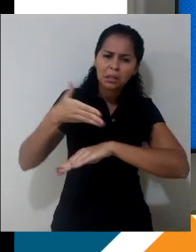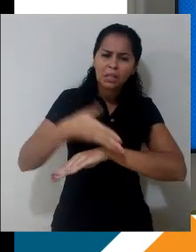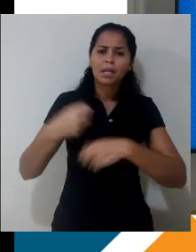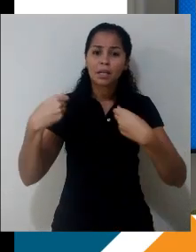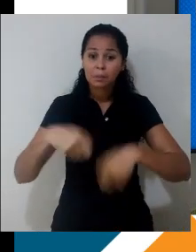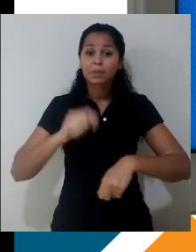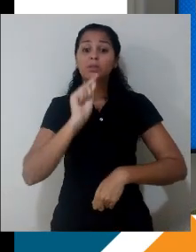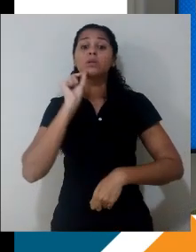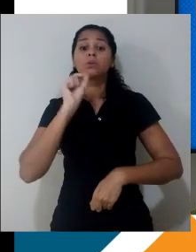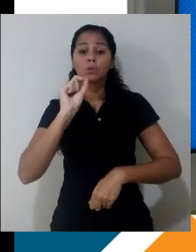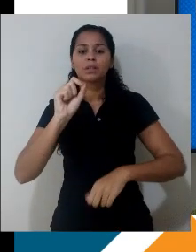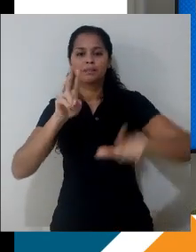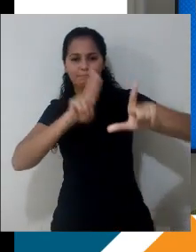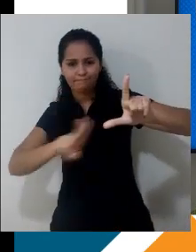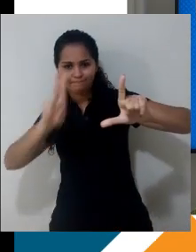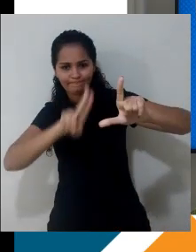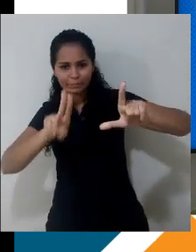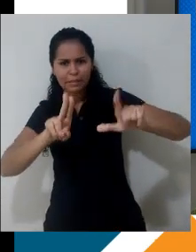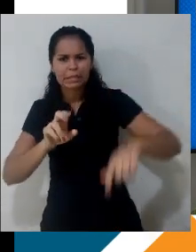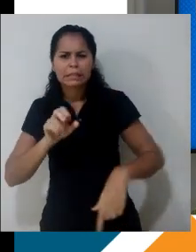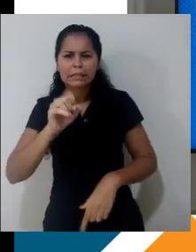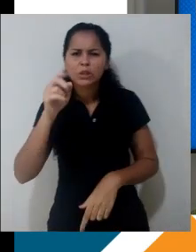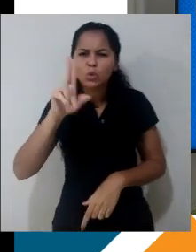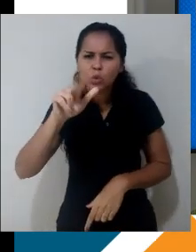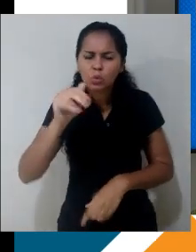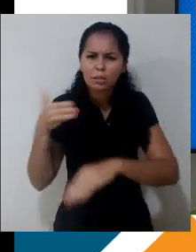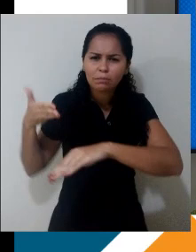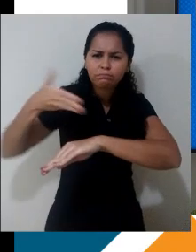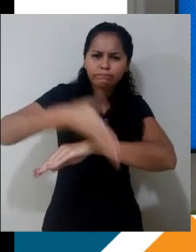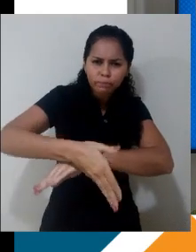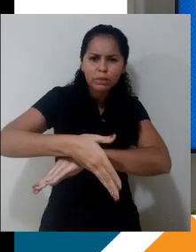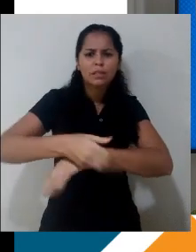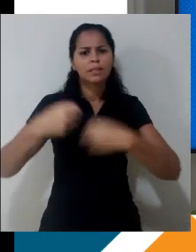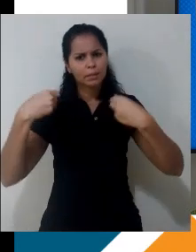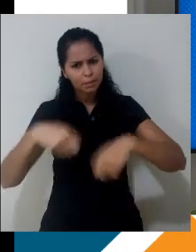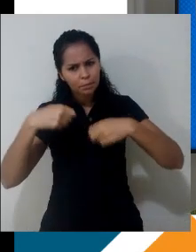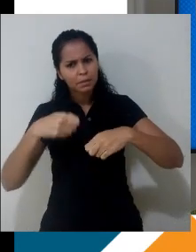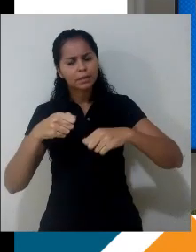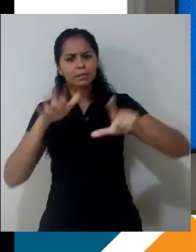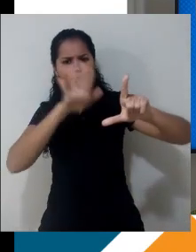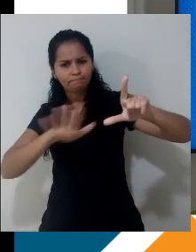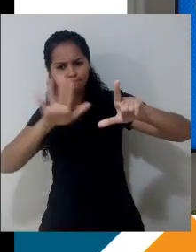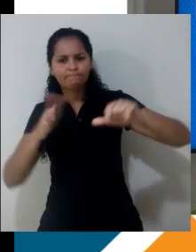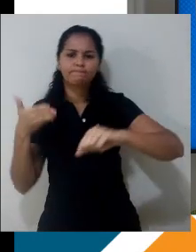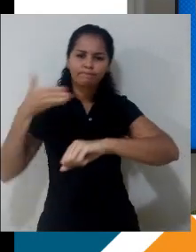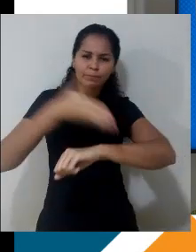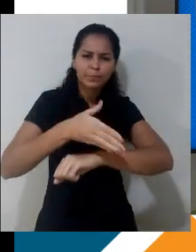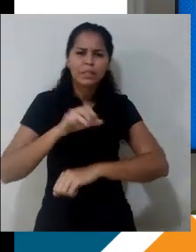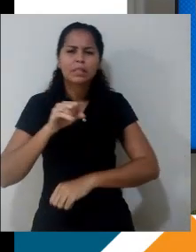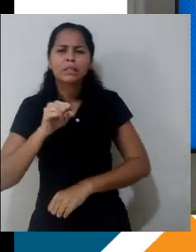Se vocês ainda não tiveram acesso a essa plataforma, nunca entraram, faça isso. Se tiverem alguma dúvida, por favor,